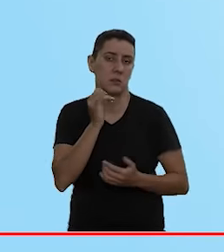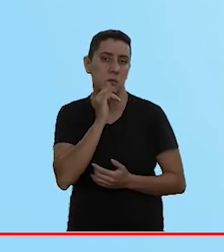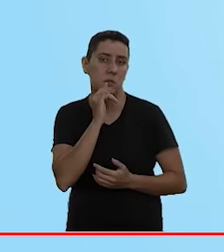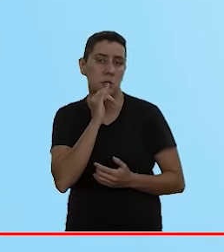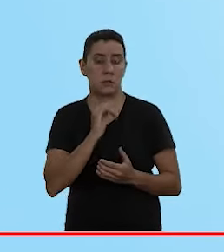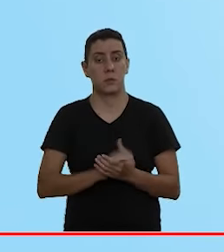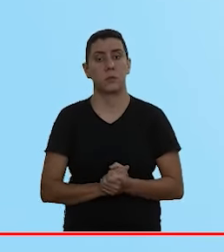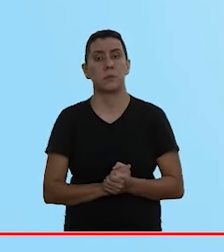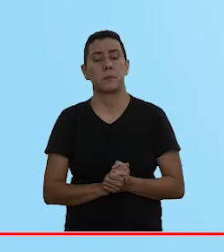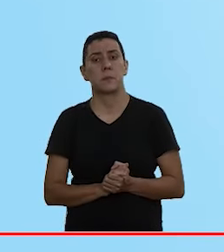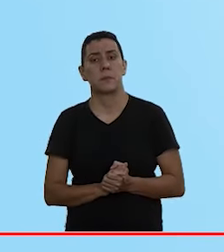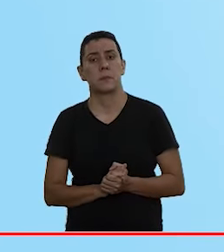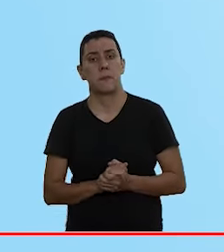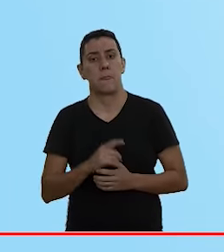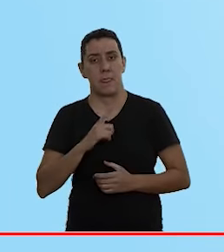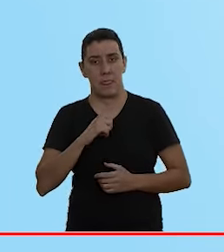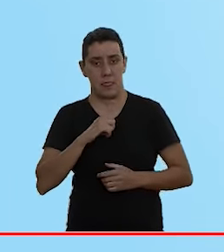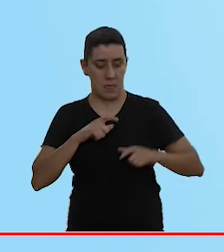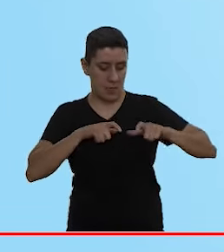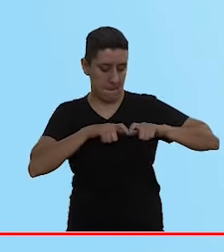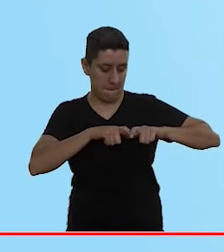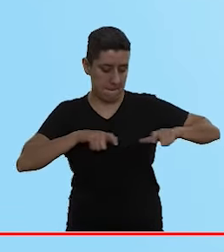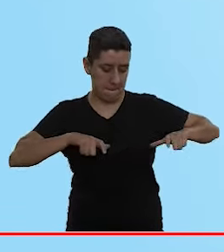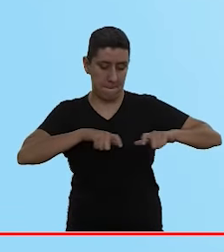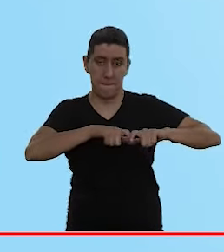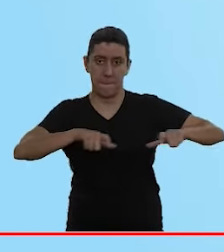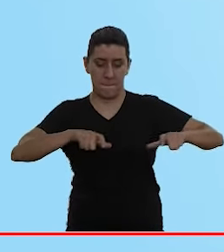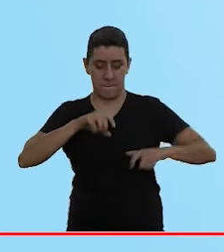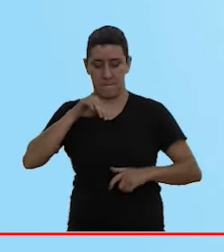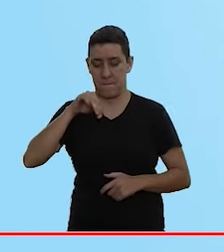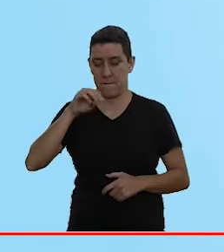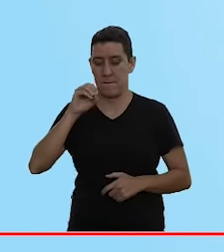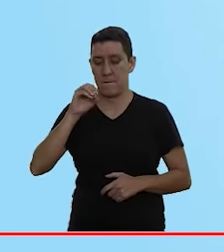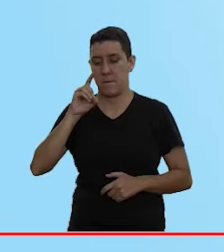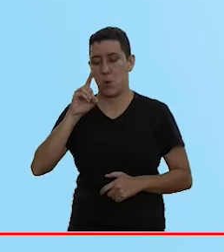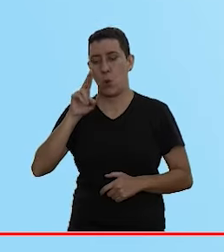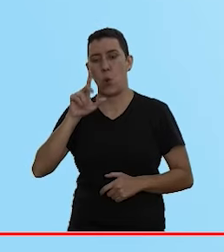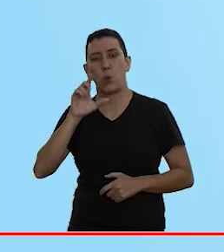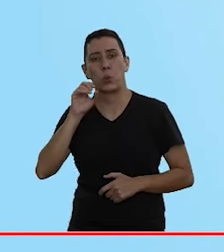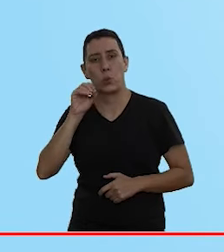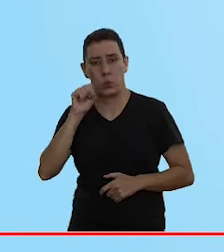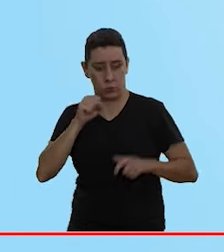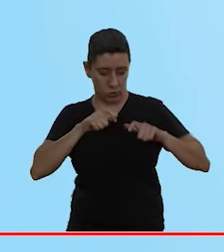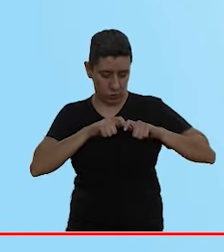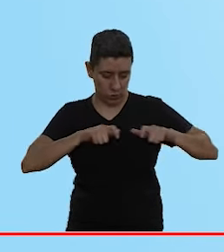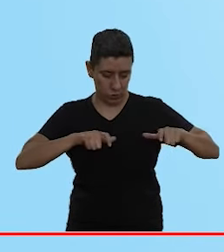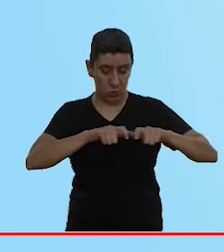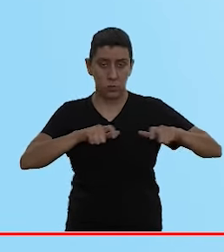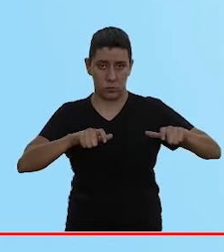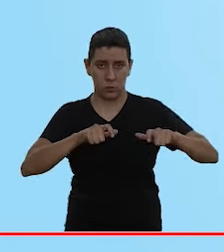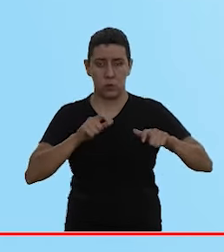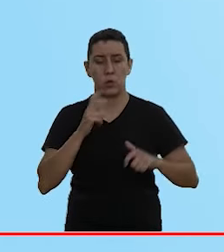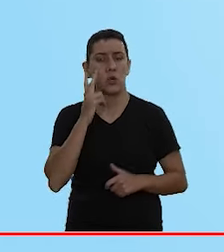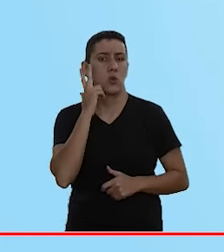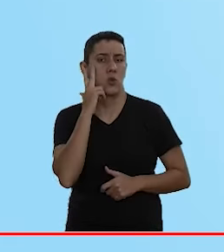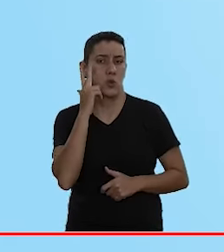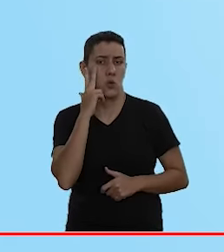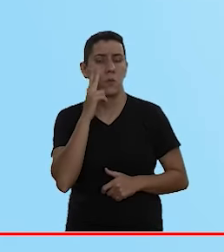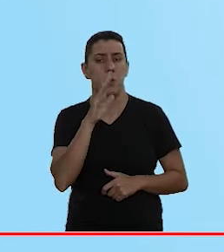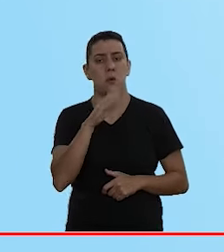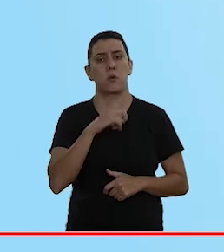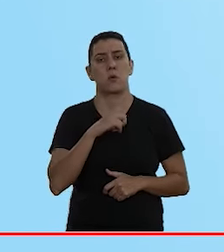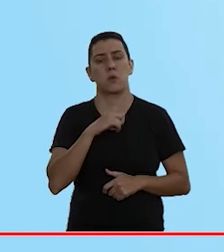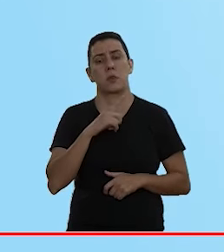os módulos, né, com o algoritmo de rastreamento normal, e aqui na parte da esquerda, onde está